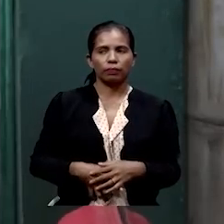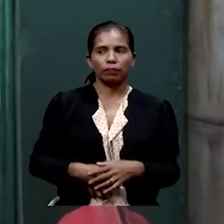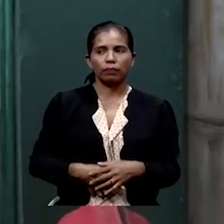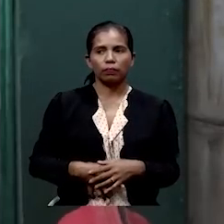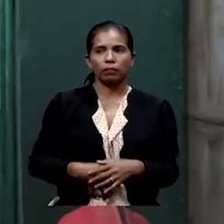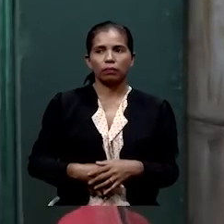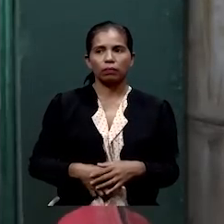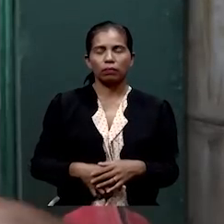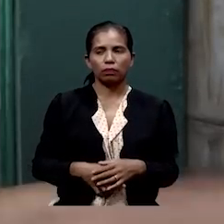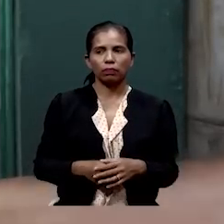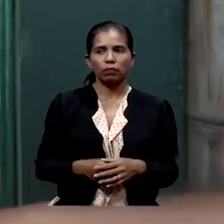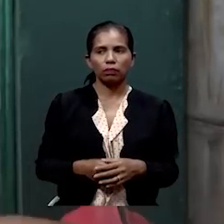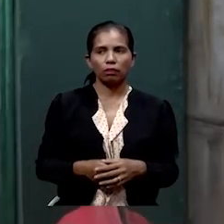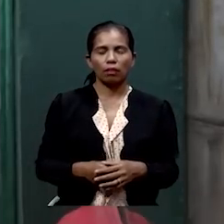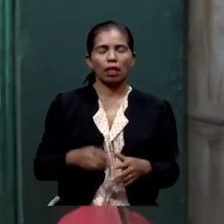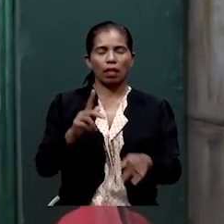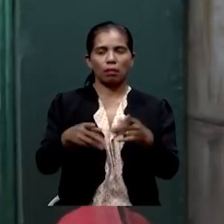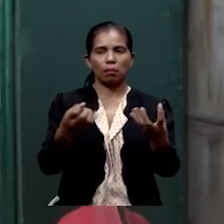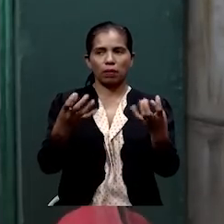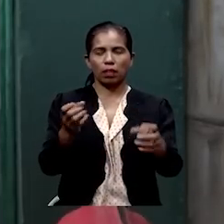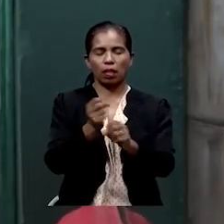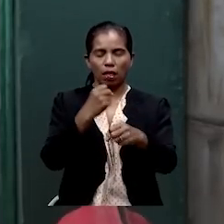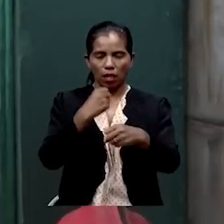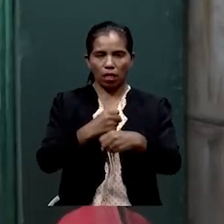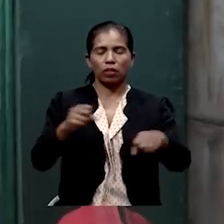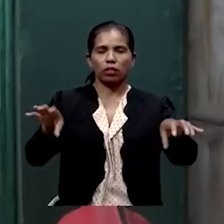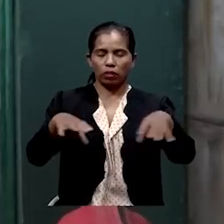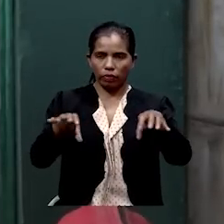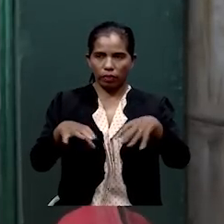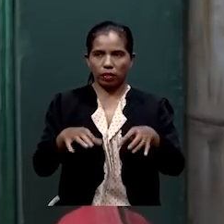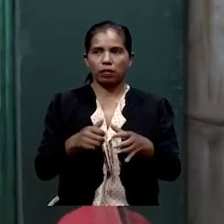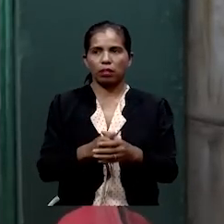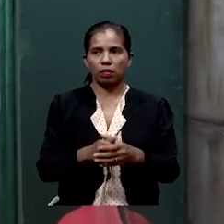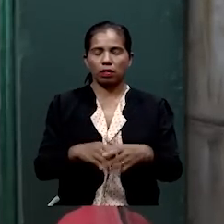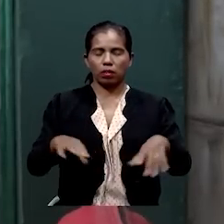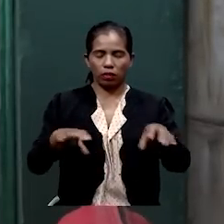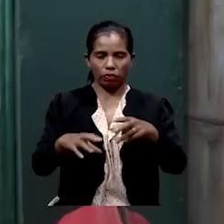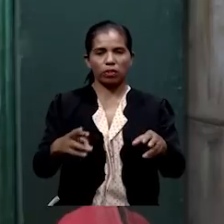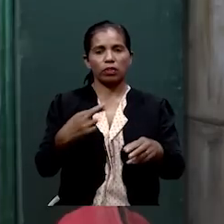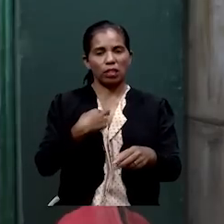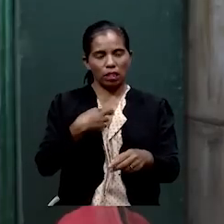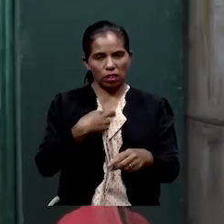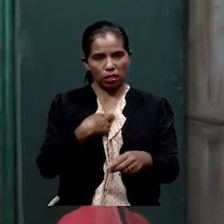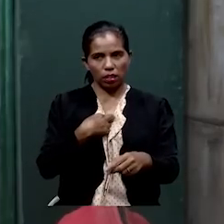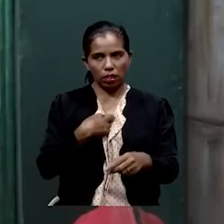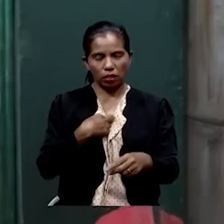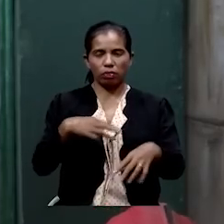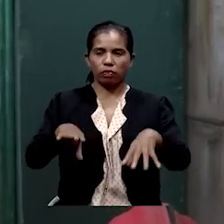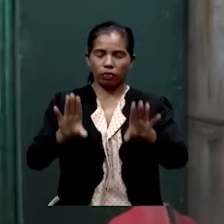Barak mak lagosta hansa halo servisu iha hansa servisu rasik hansa halo buat hansa